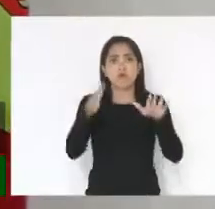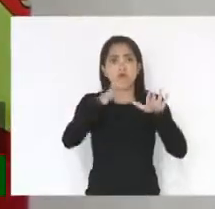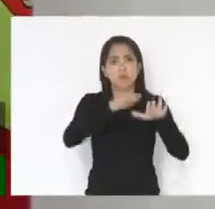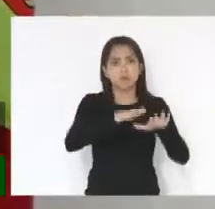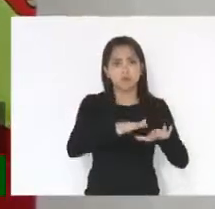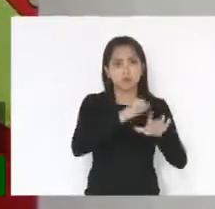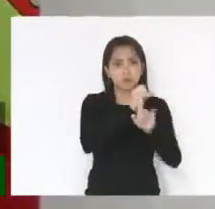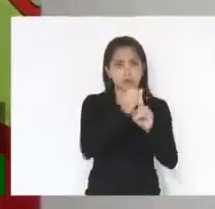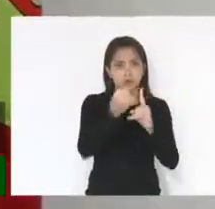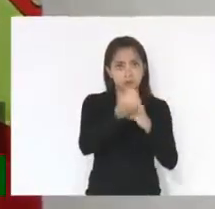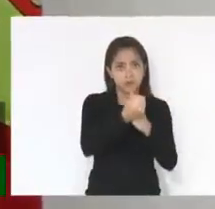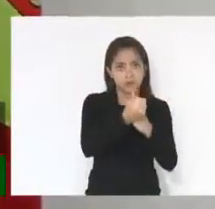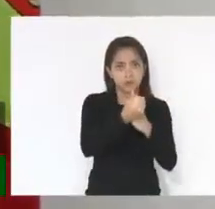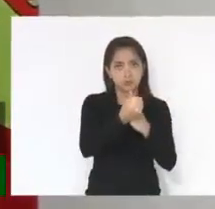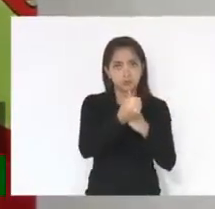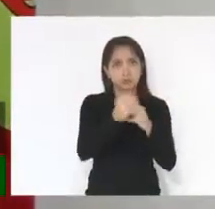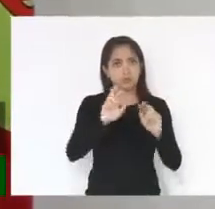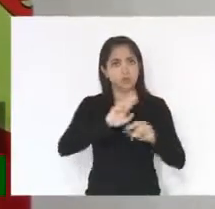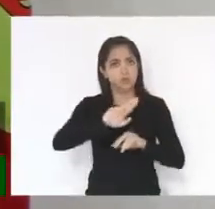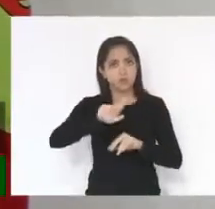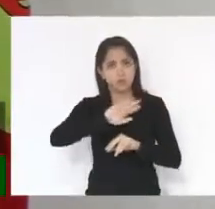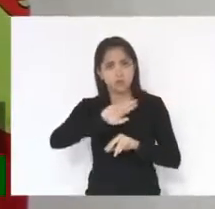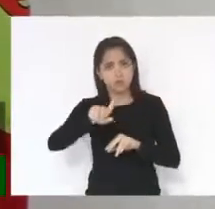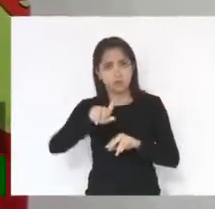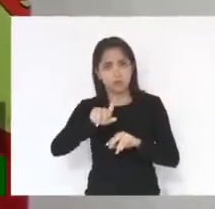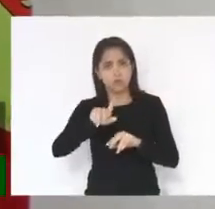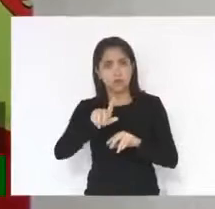ressocialização não é cidadania?